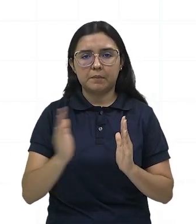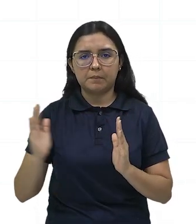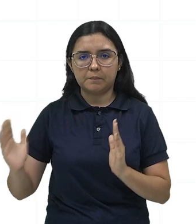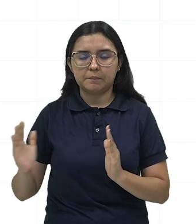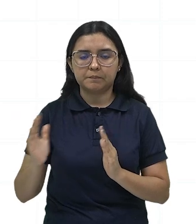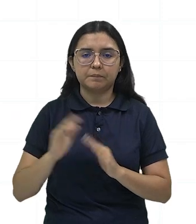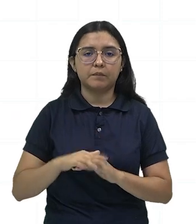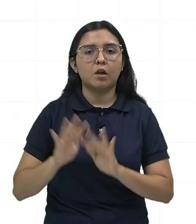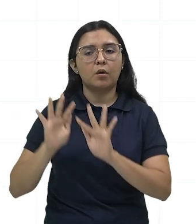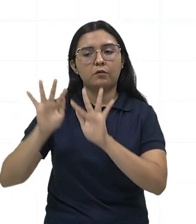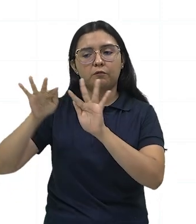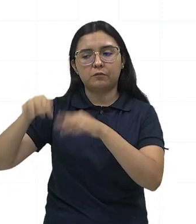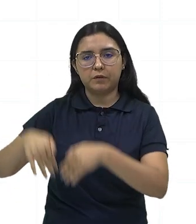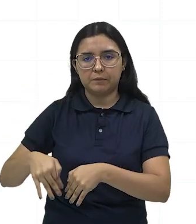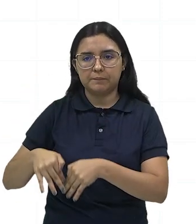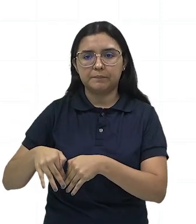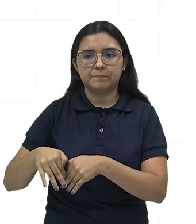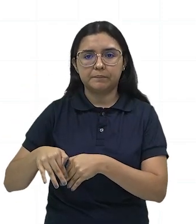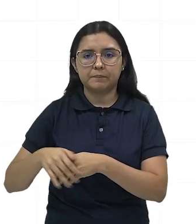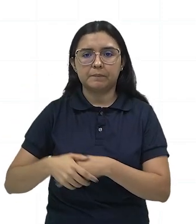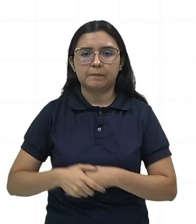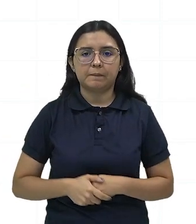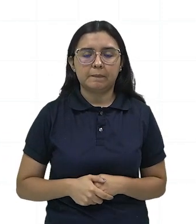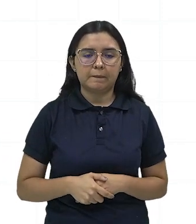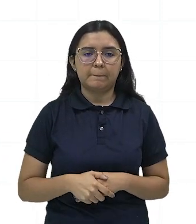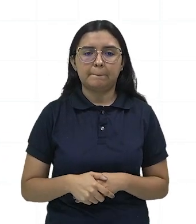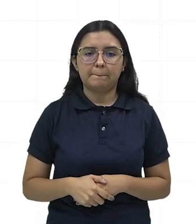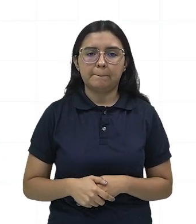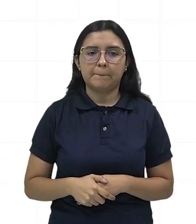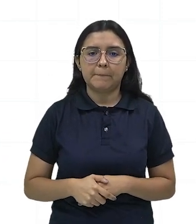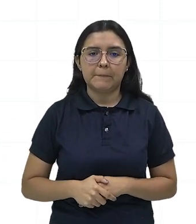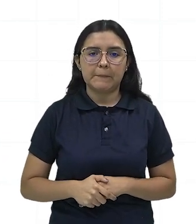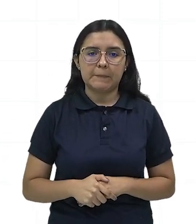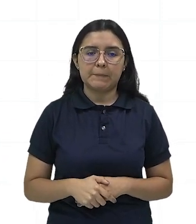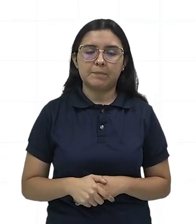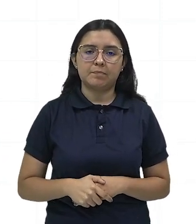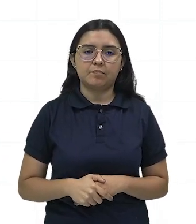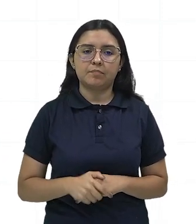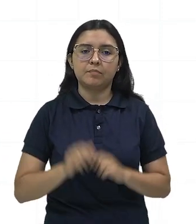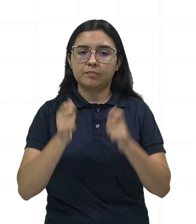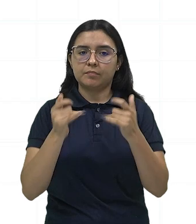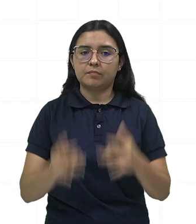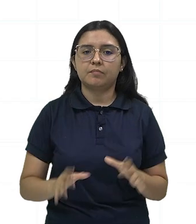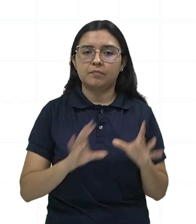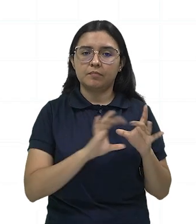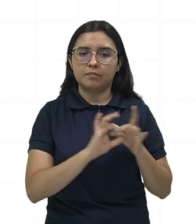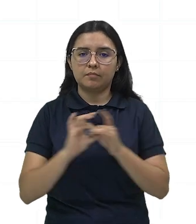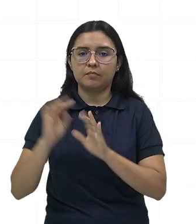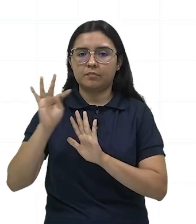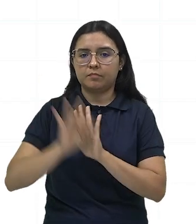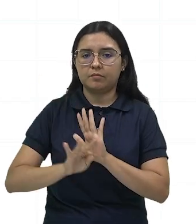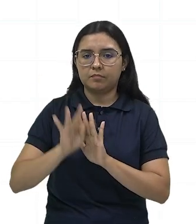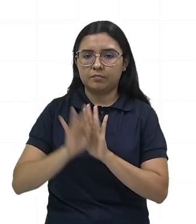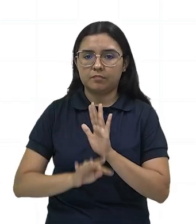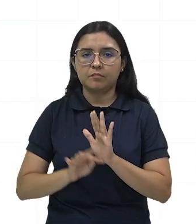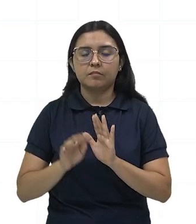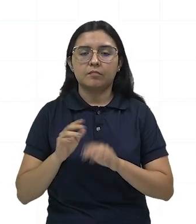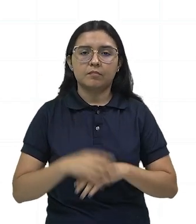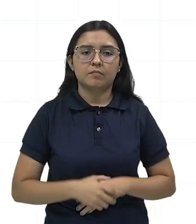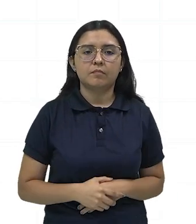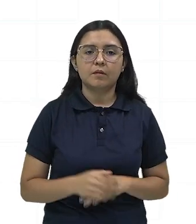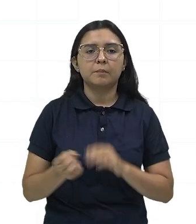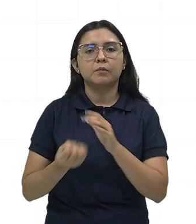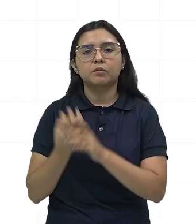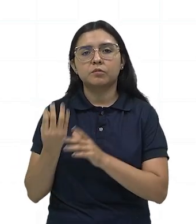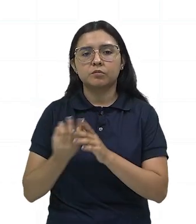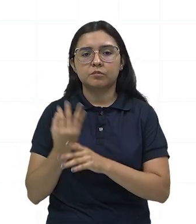tentando encerrá-lo de alguma forma clara. Na sequência, falando um pouquinho sobre a coesão textual na produção, o que